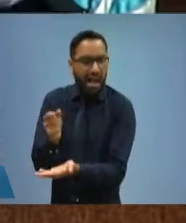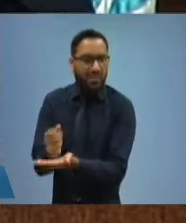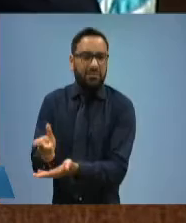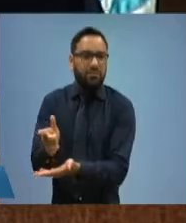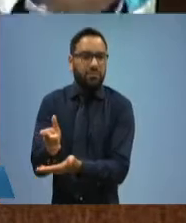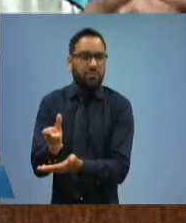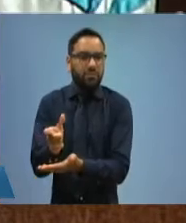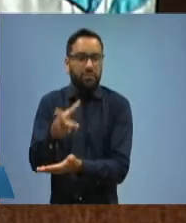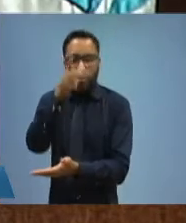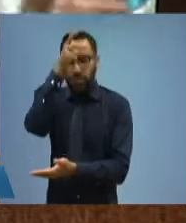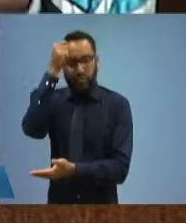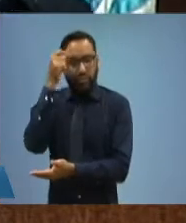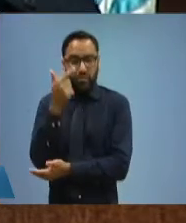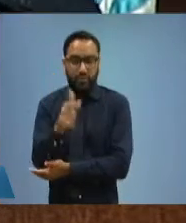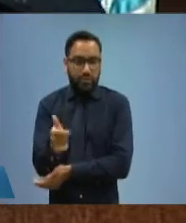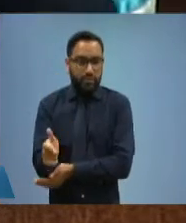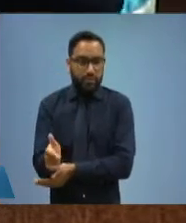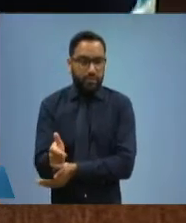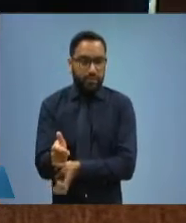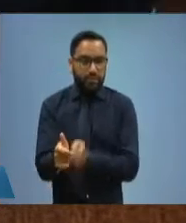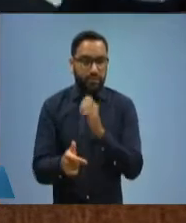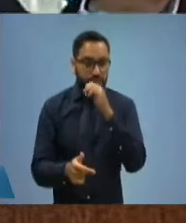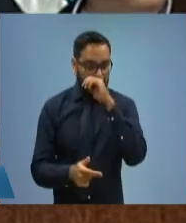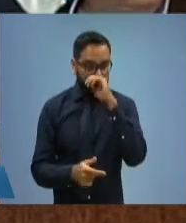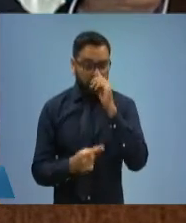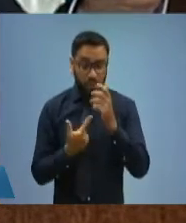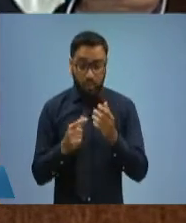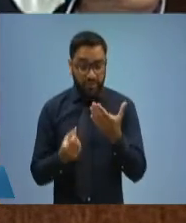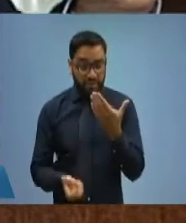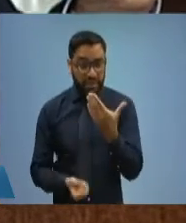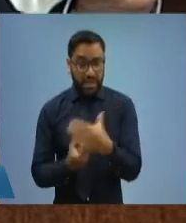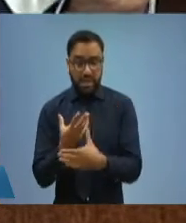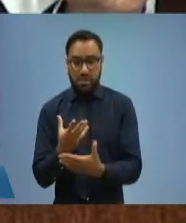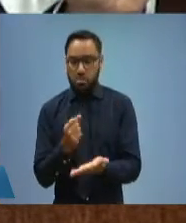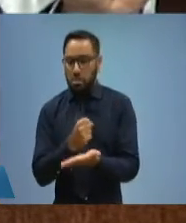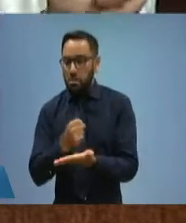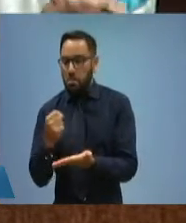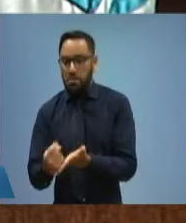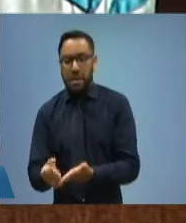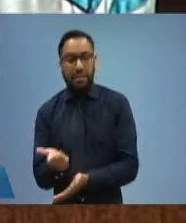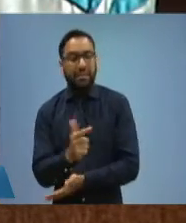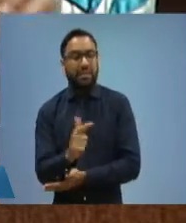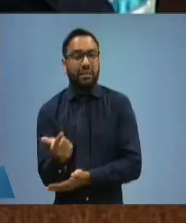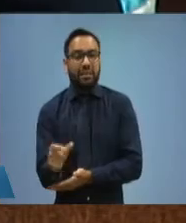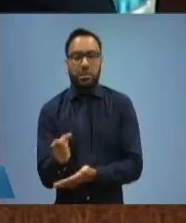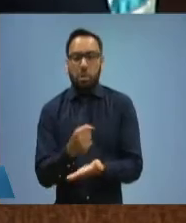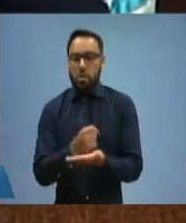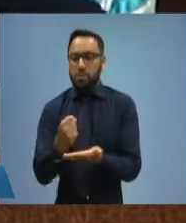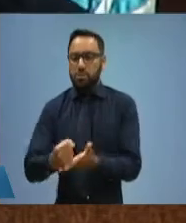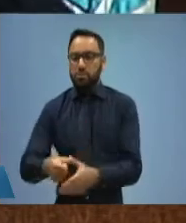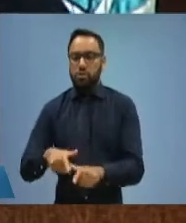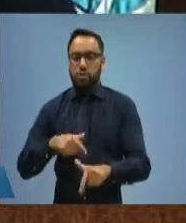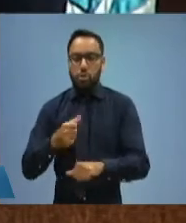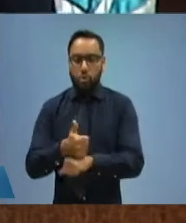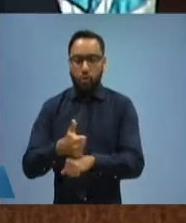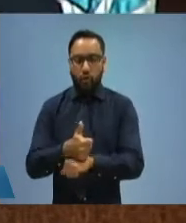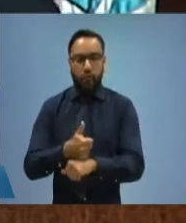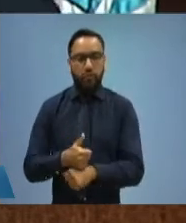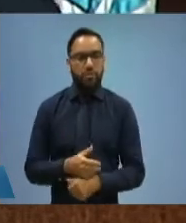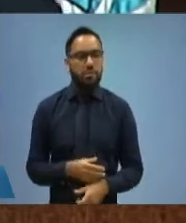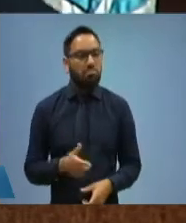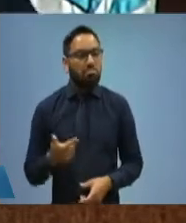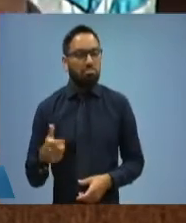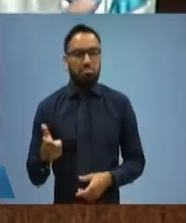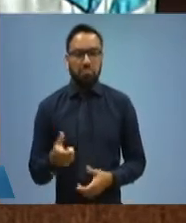Não se criou nenhuma estrutura nova, não se criou nenhuma contratação de profissionais, não se pediu nenhum